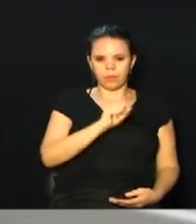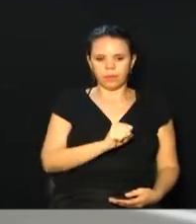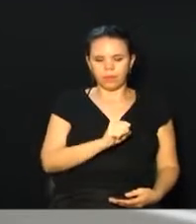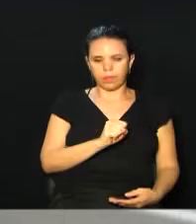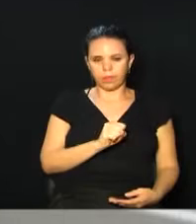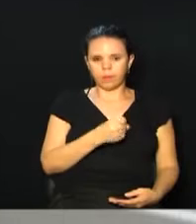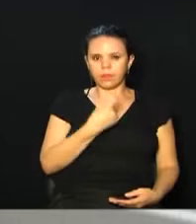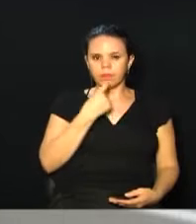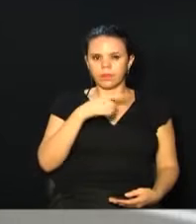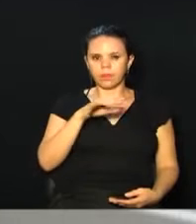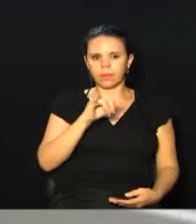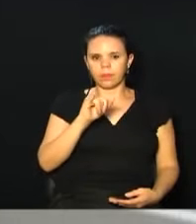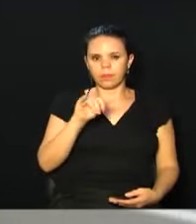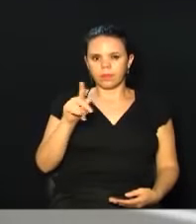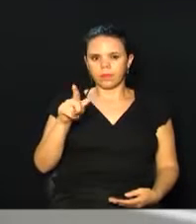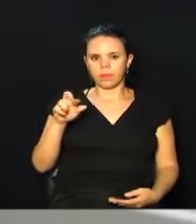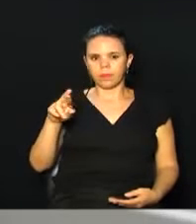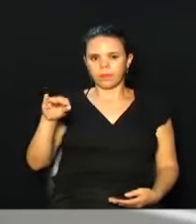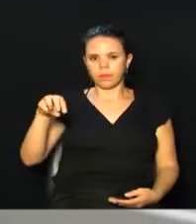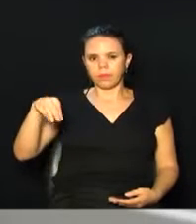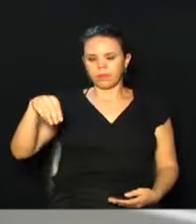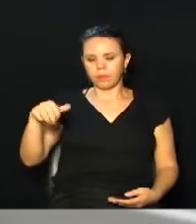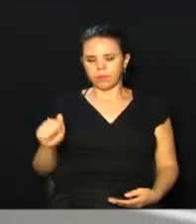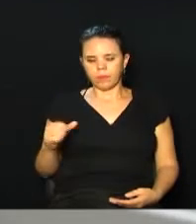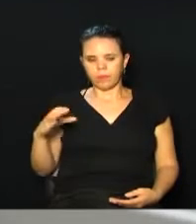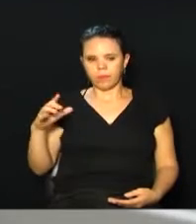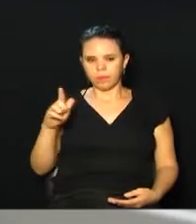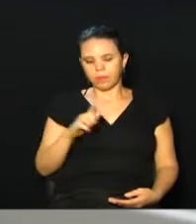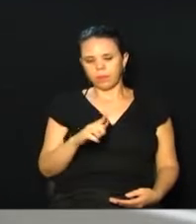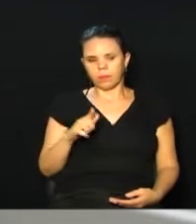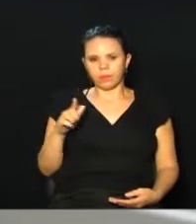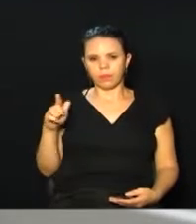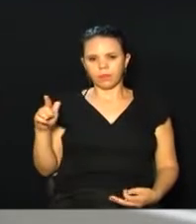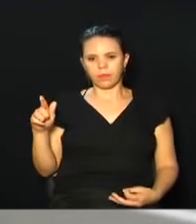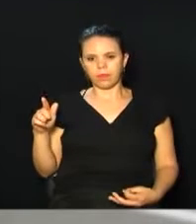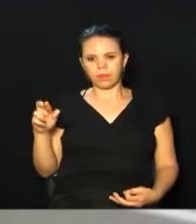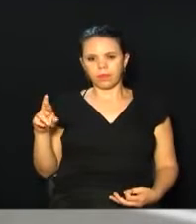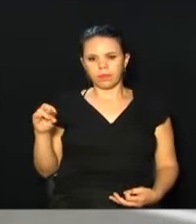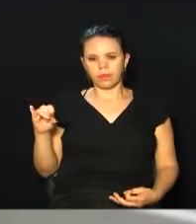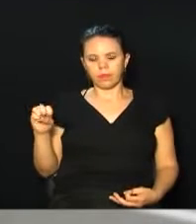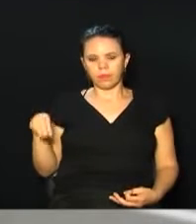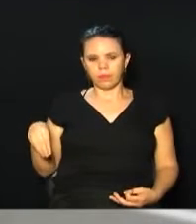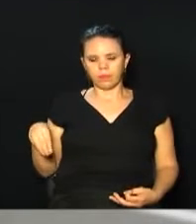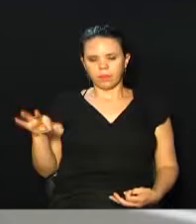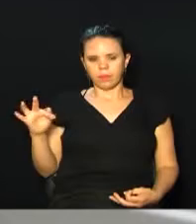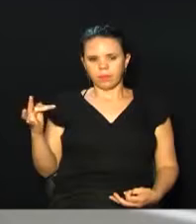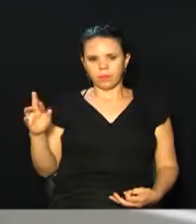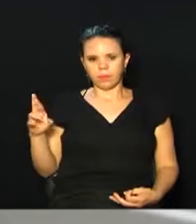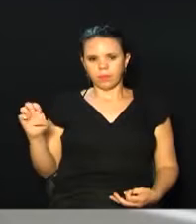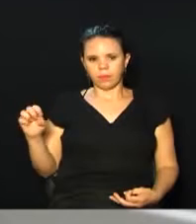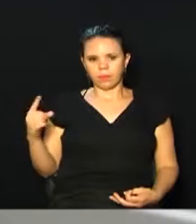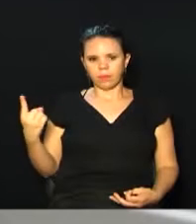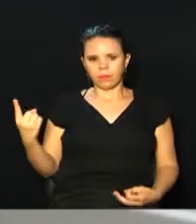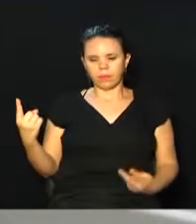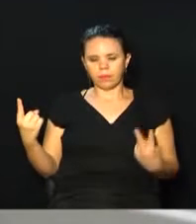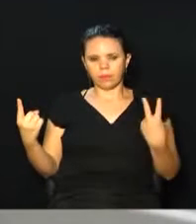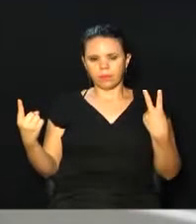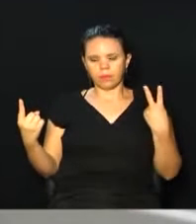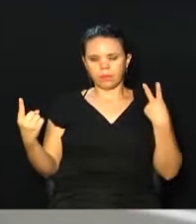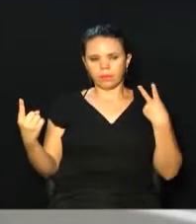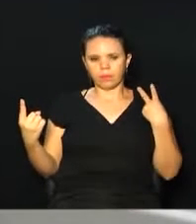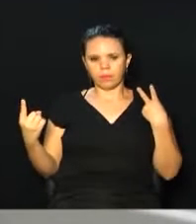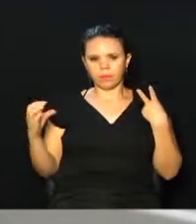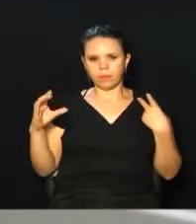Jardim Paussurama, lá a caminho do distrito do Campo Grande, Jardim Rocim, Florense 1, Florense 2, Jardim